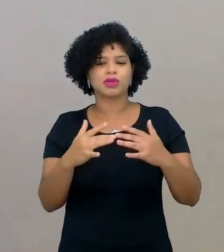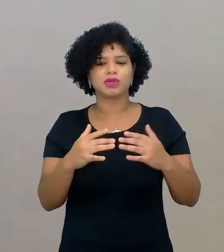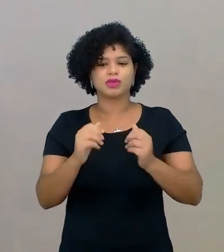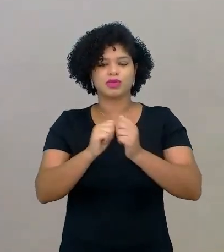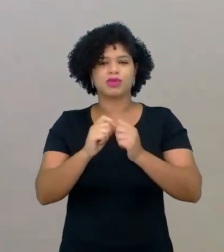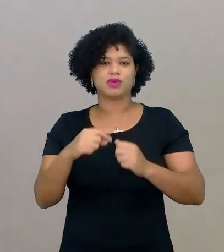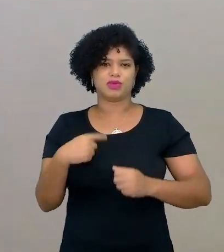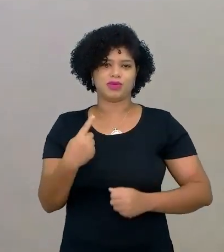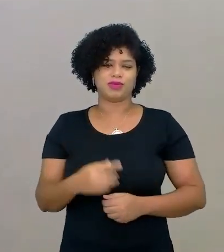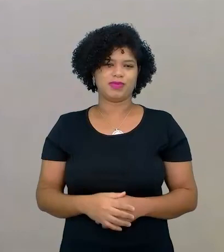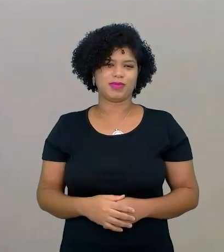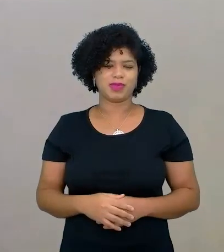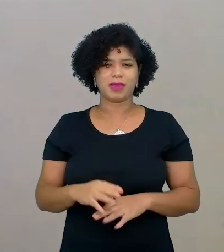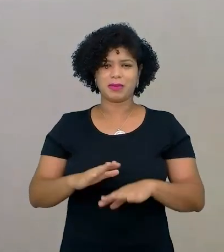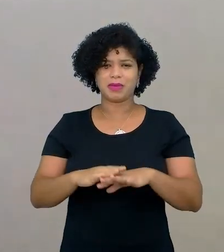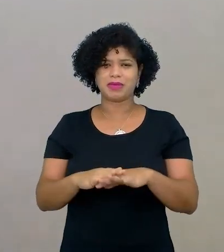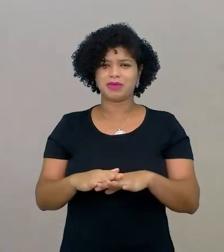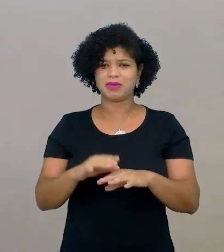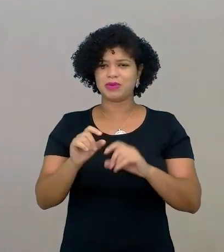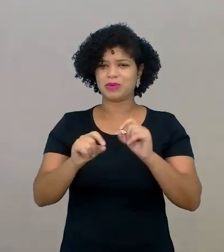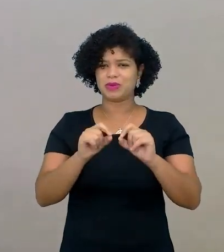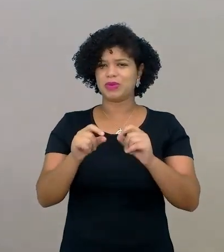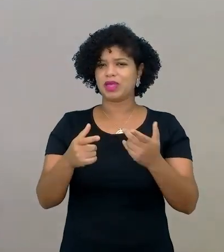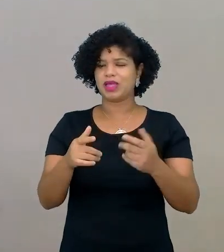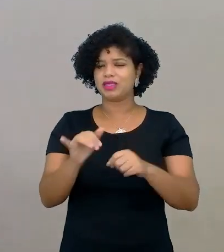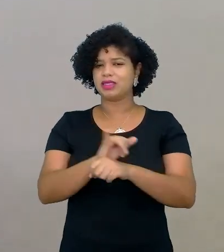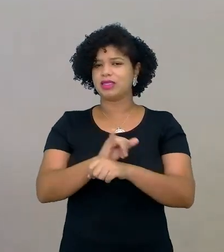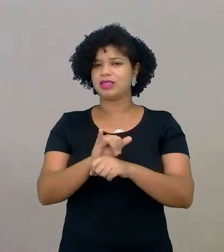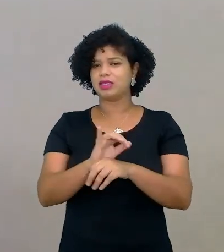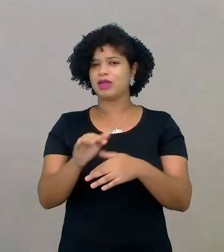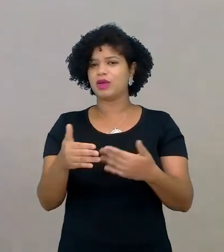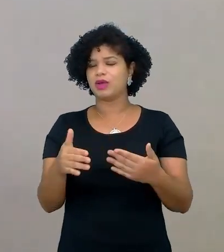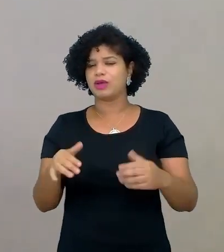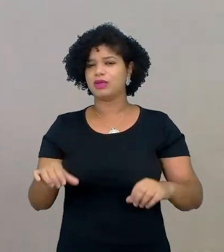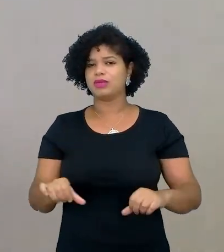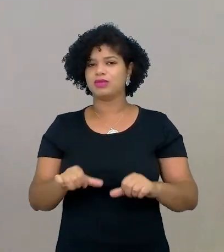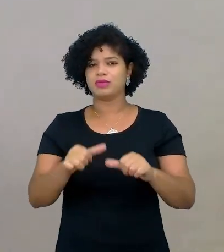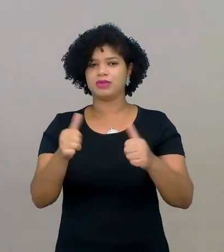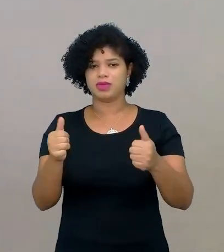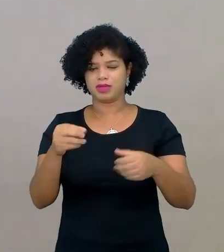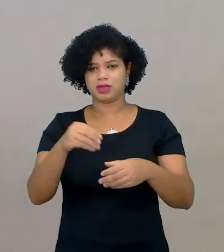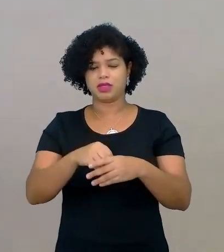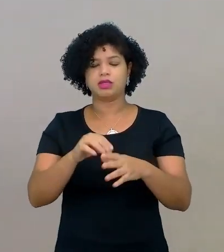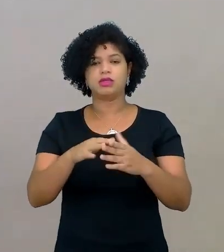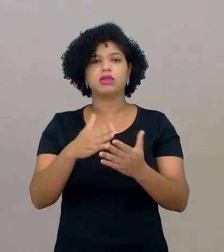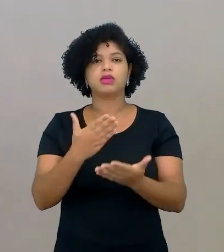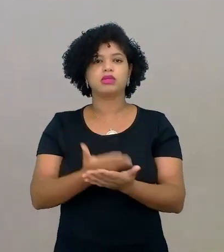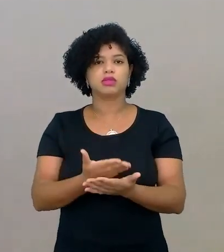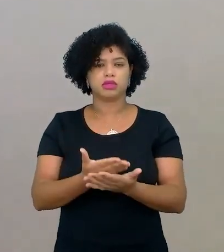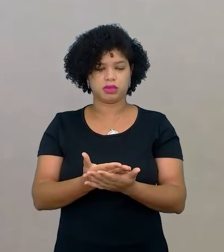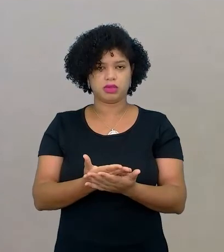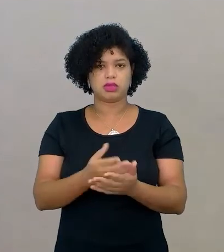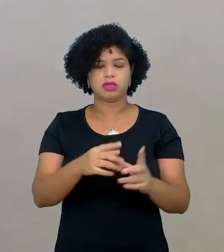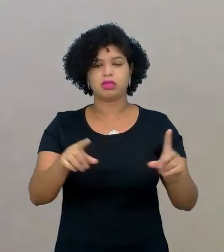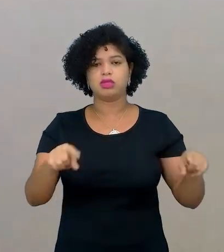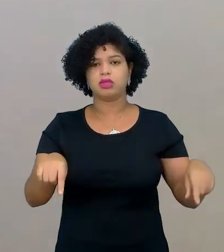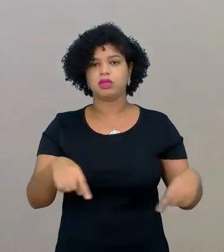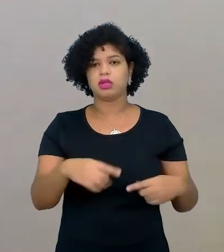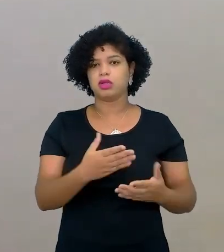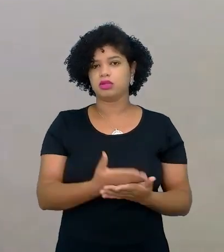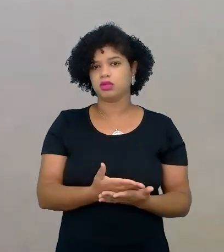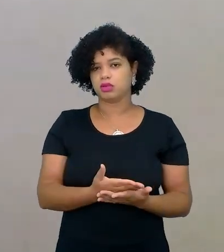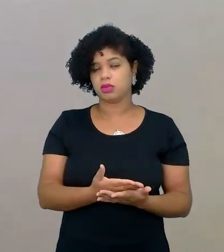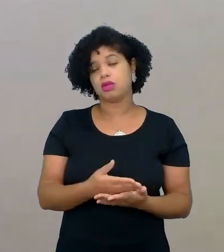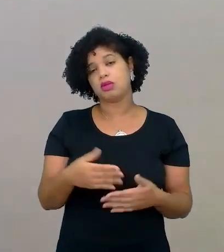Mas o que eu vou trabalhar? Qual que é a melhor estratégia para a gente trabalhar na minha sala de aula? Aquela estratégia que eu vou